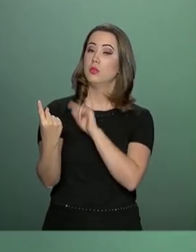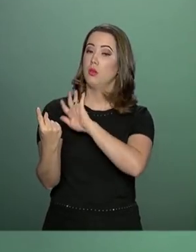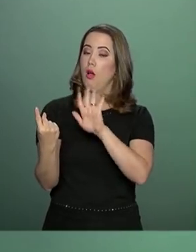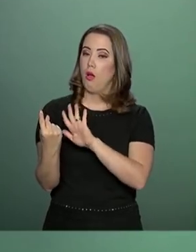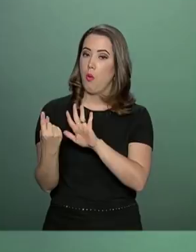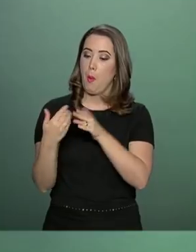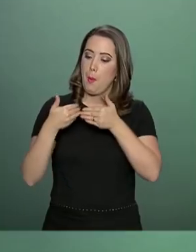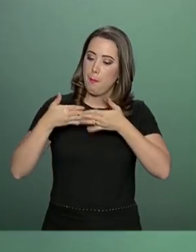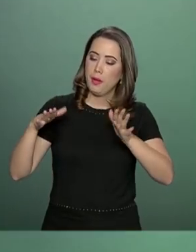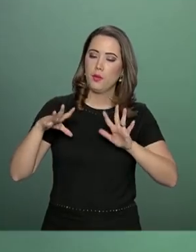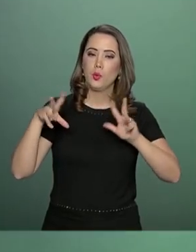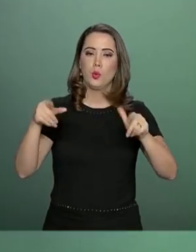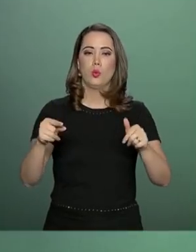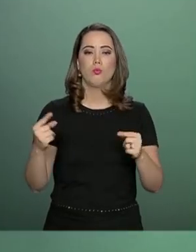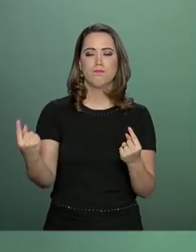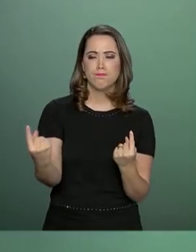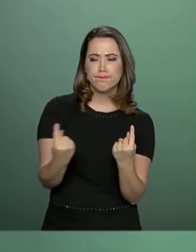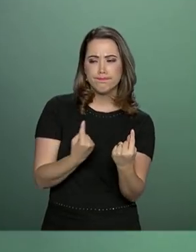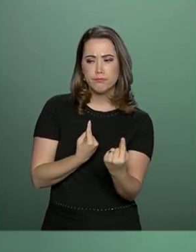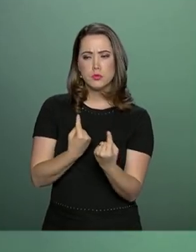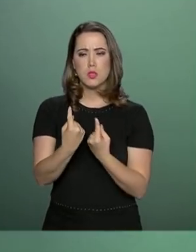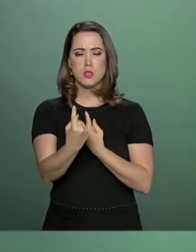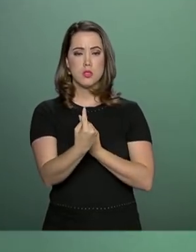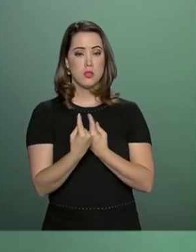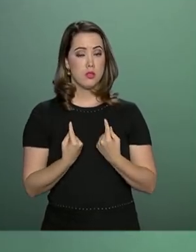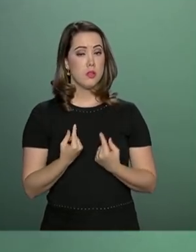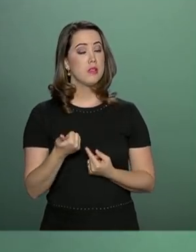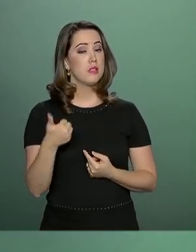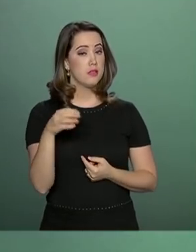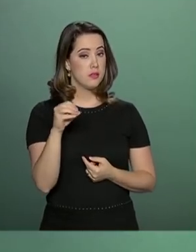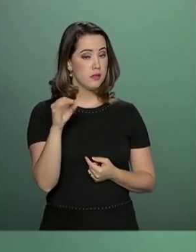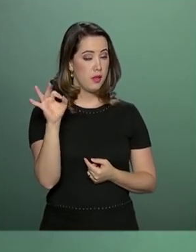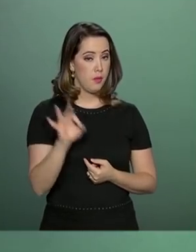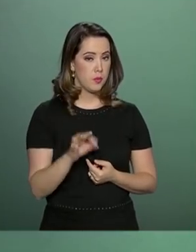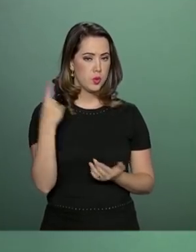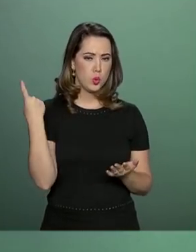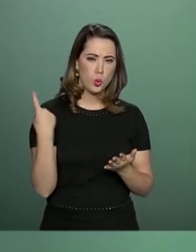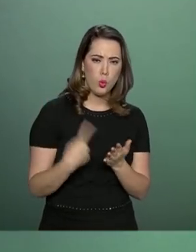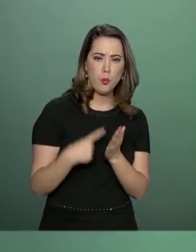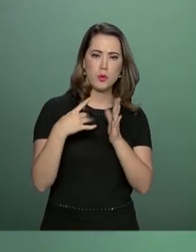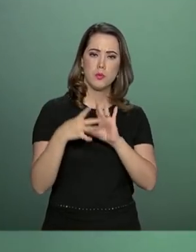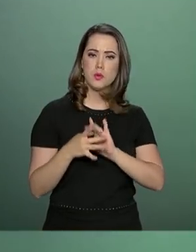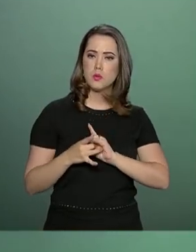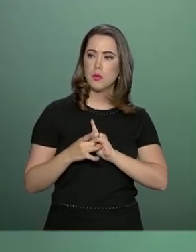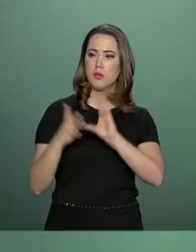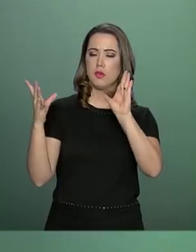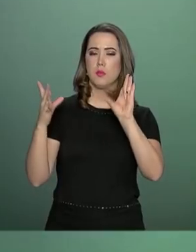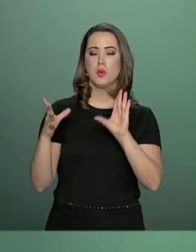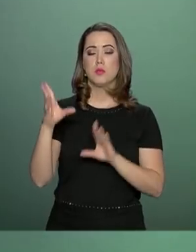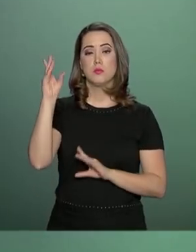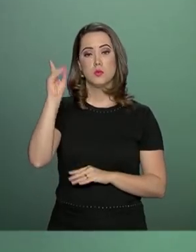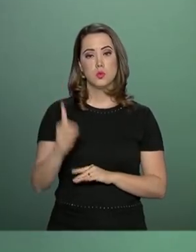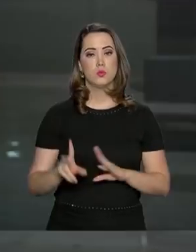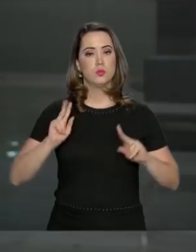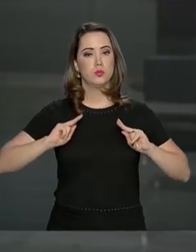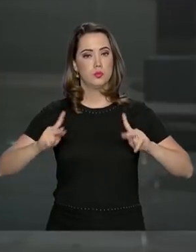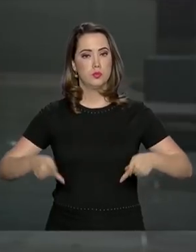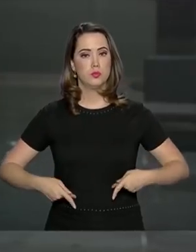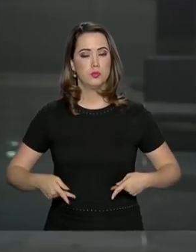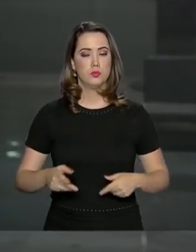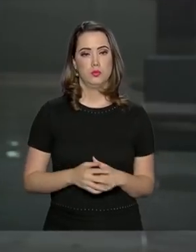aberto a todos e 100% comprometido com a democracia e os direitos humanos.